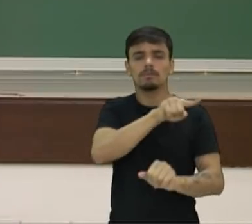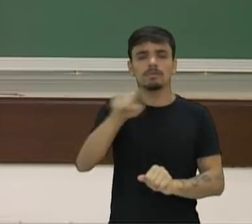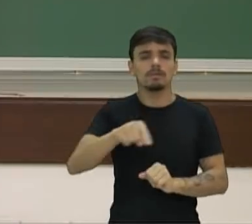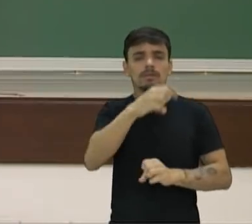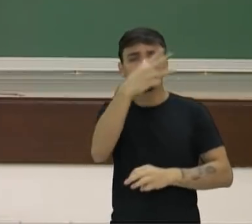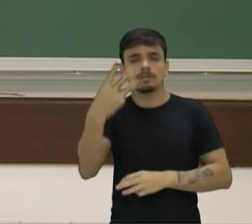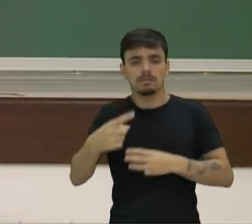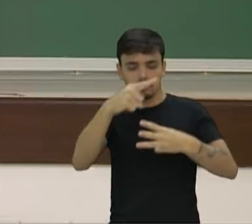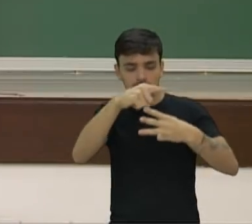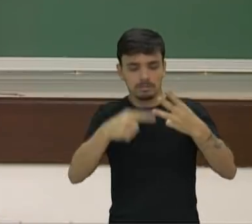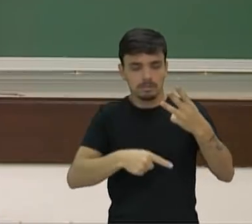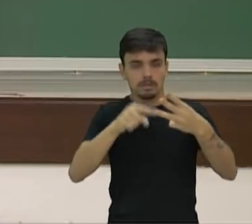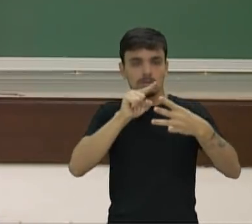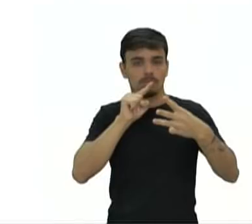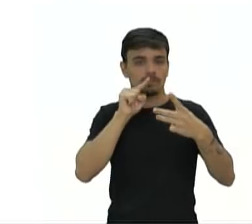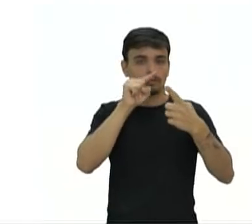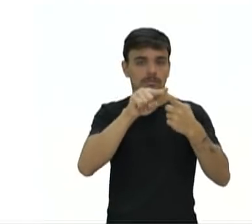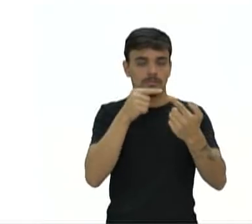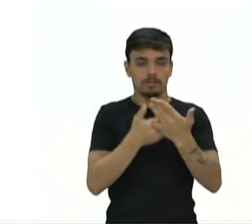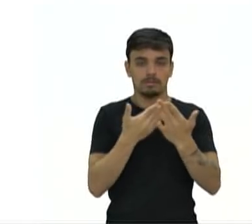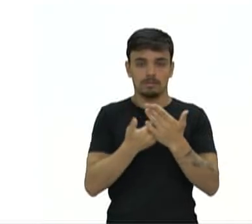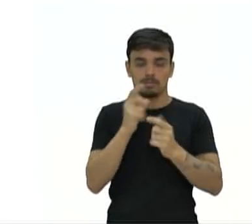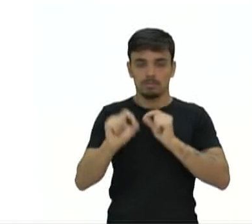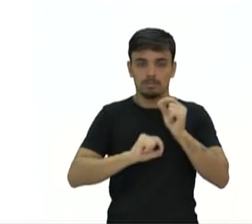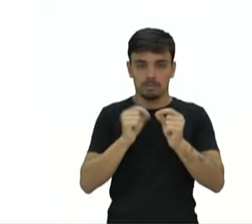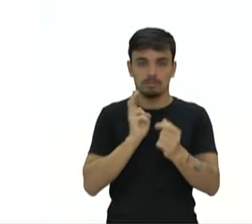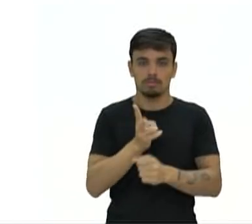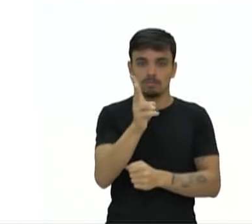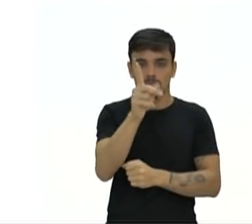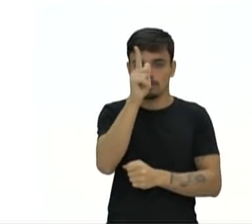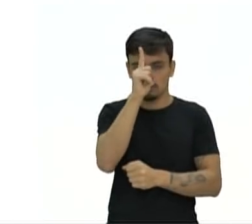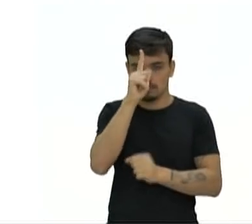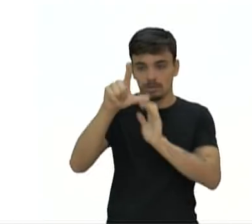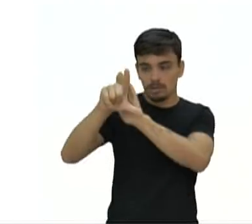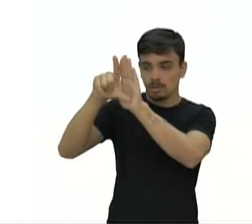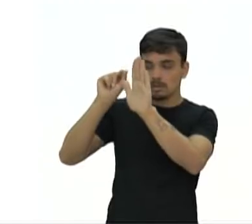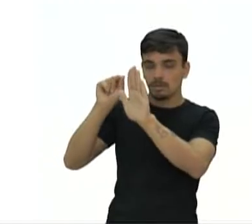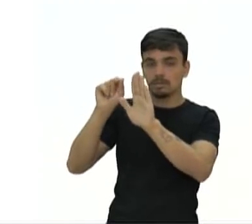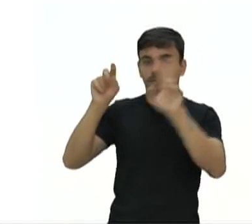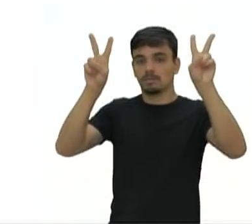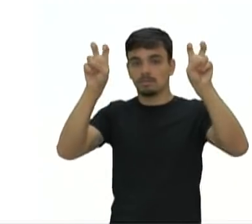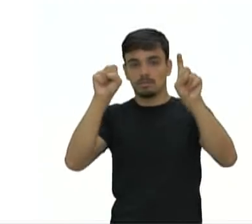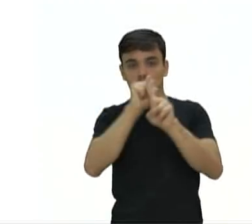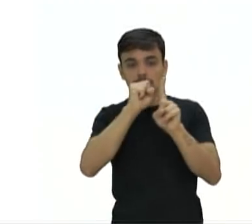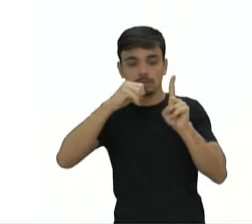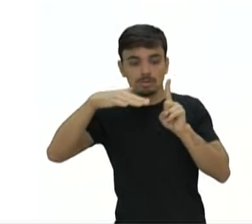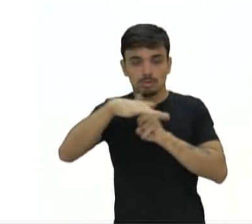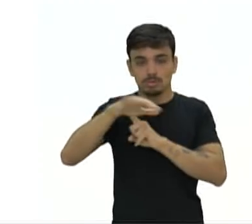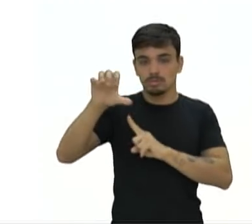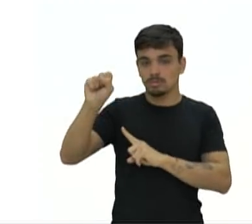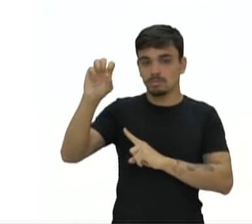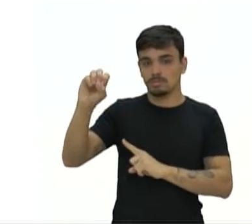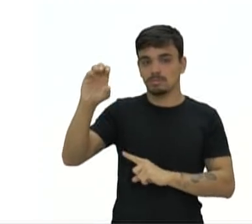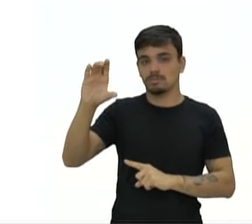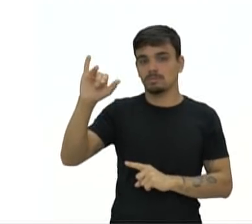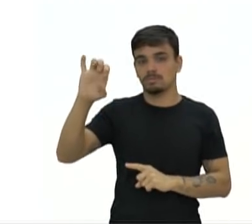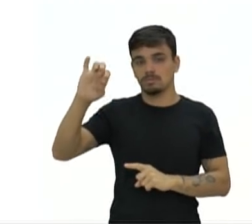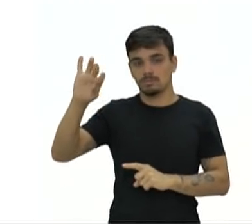3 objetivos da nossa aula. Vamos continuar com a Grécia Antiga, o tema é sociedade e os nossos 3 objetivos